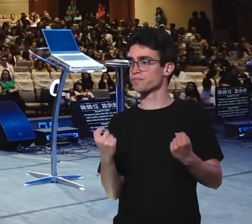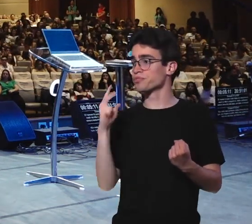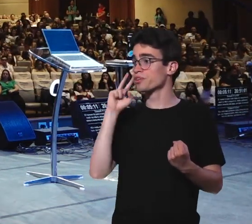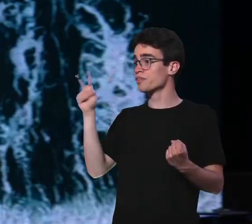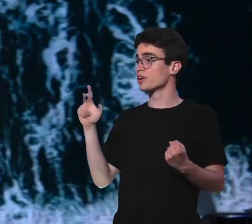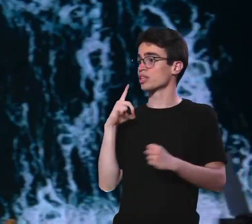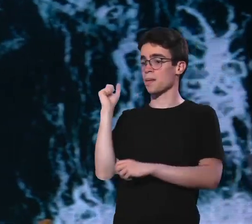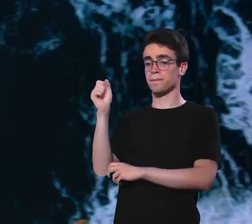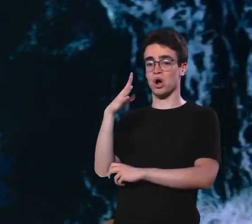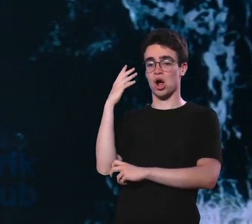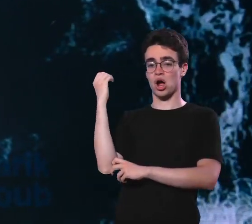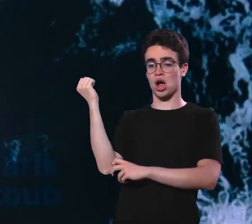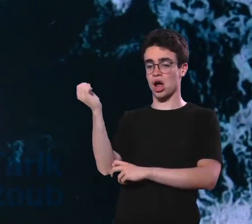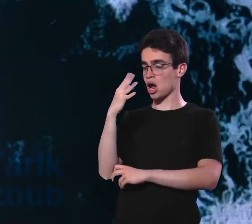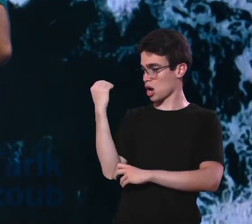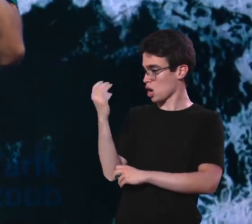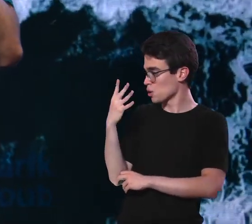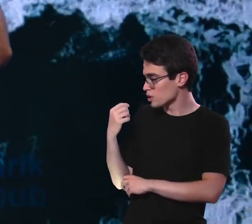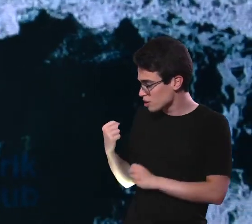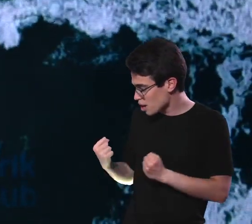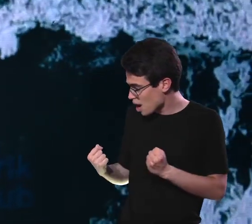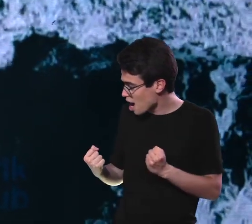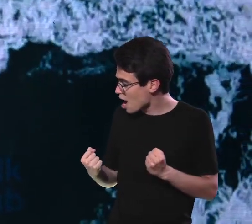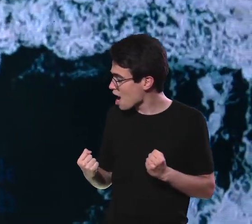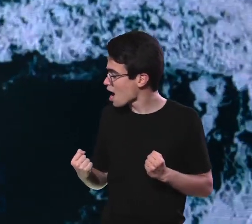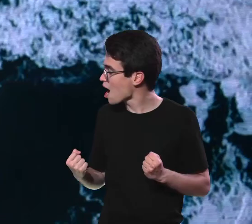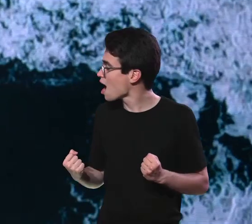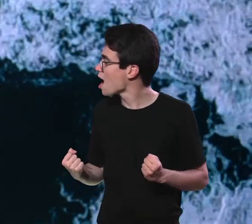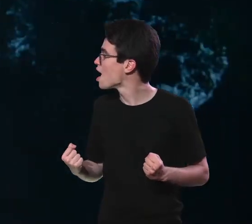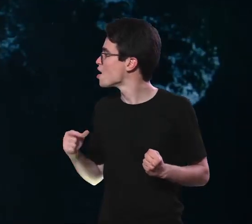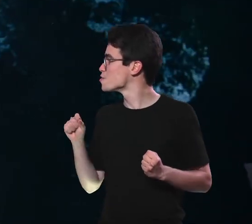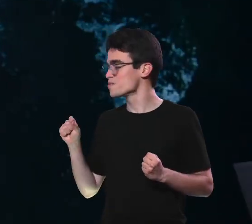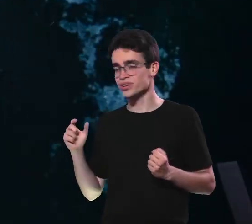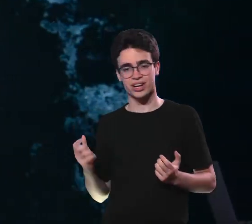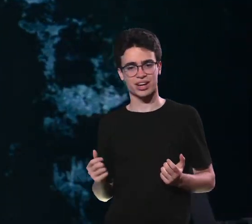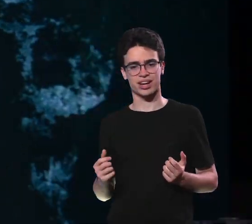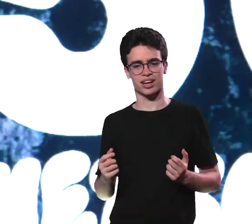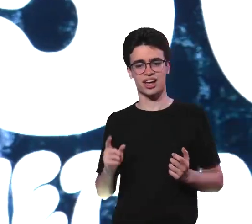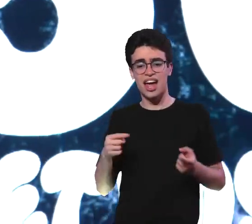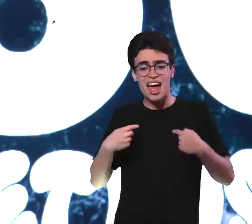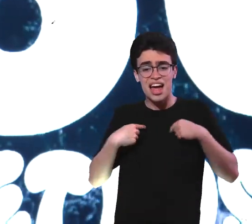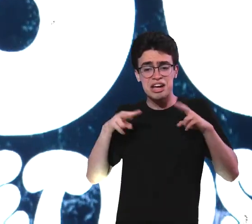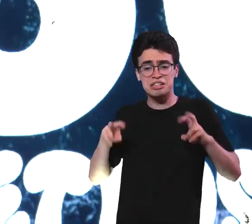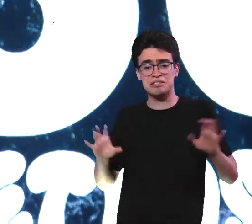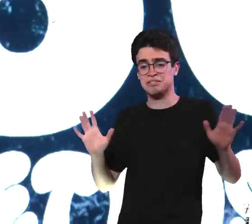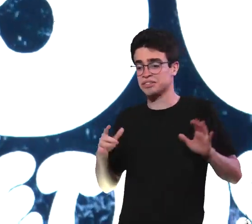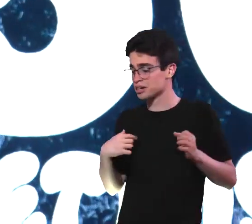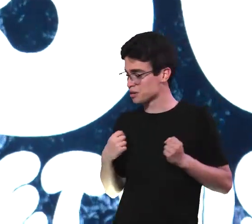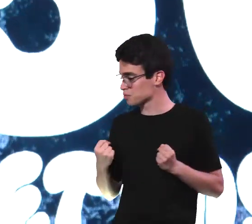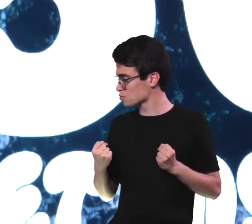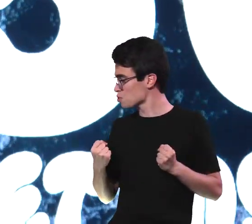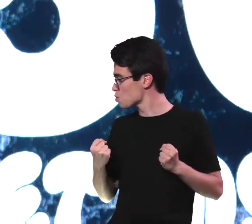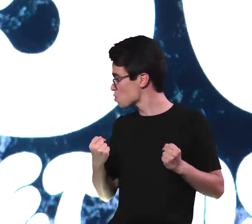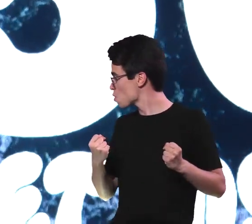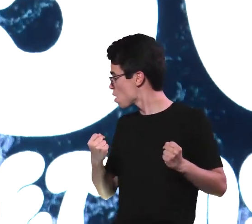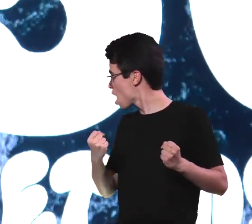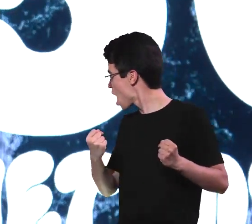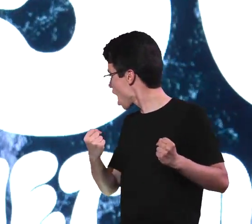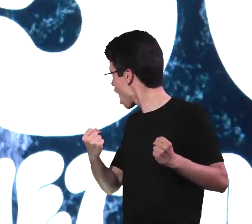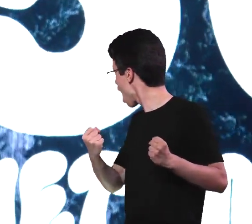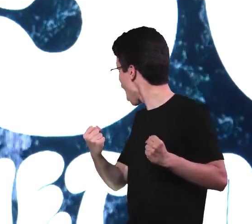começa a andar devagar para ver o que aconteceu. Não tem nada a ver com você, mas você para, o que será que aconteceu ali? Olha